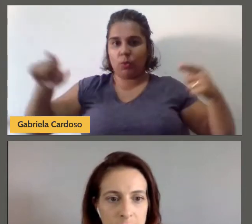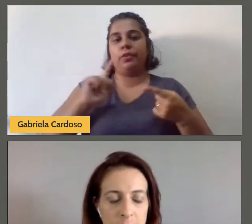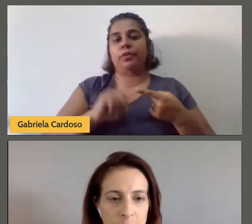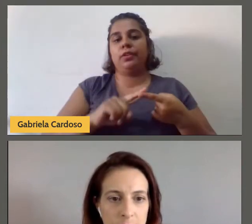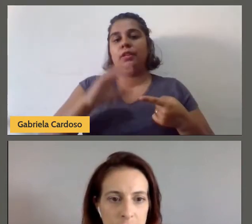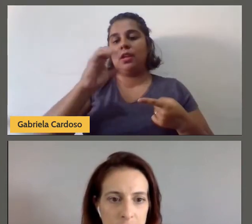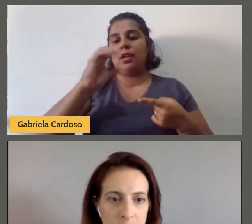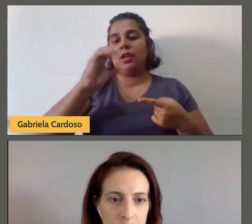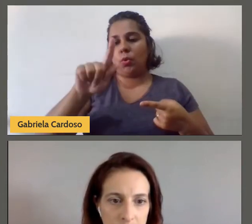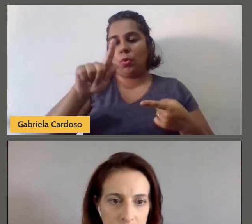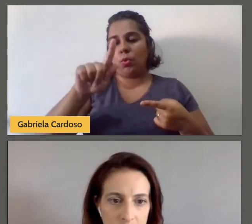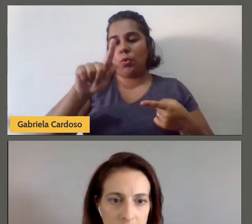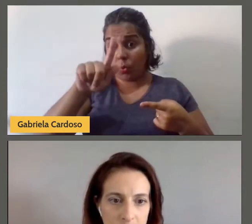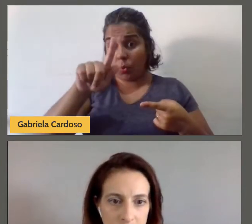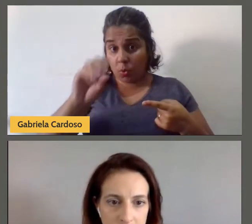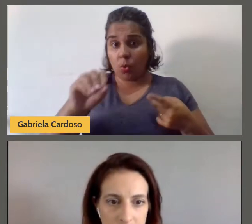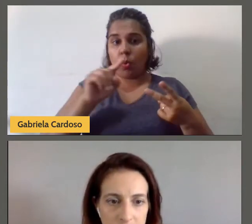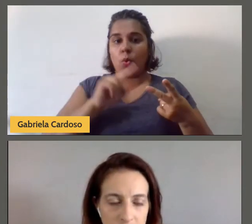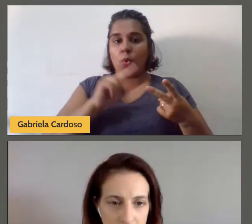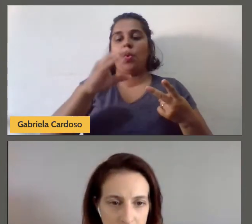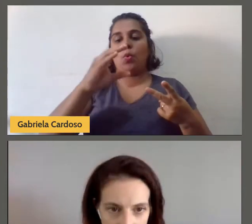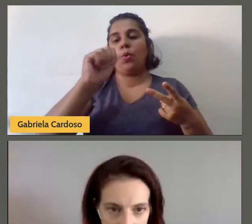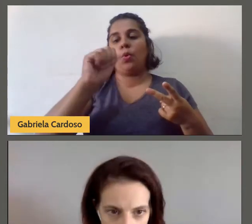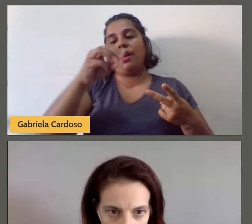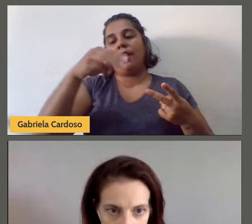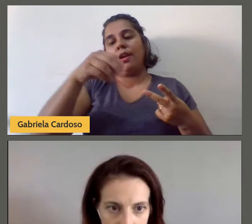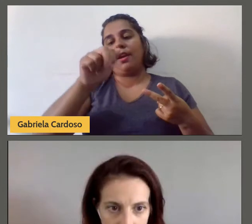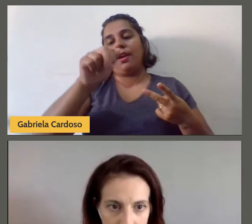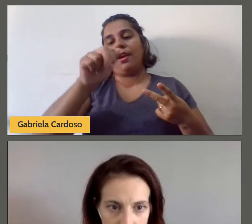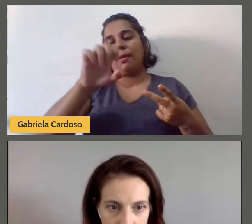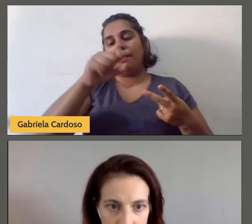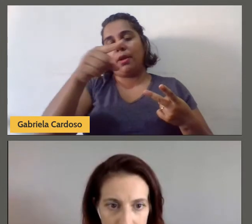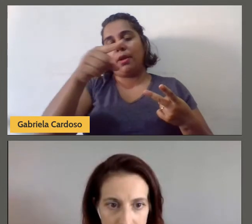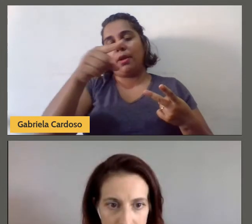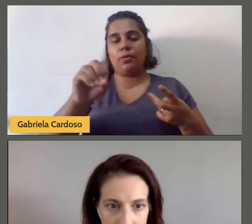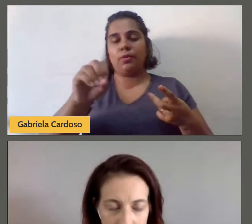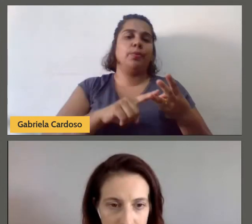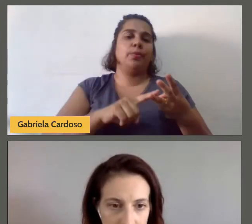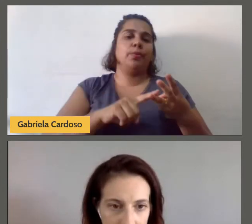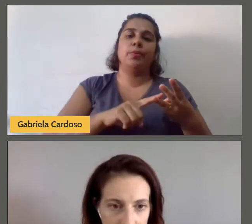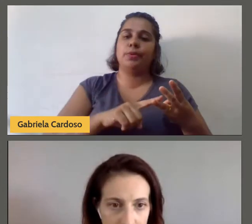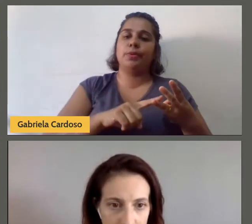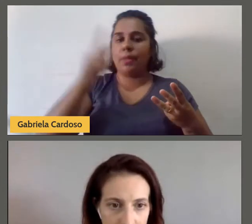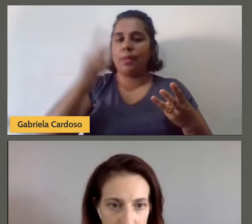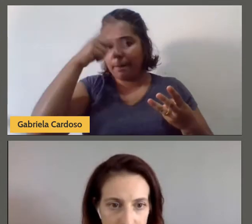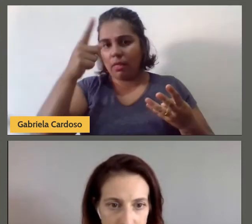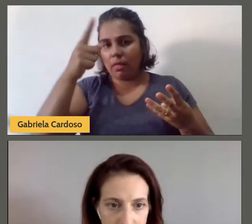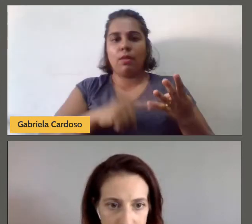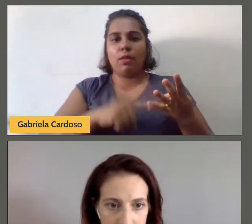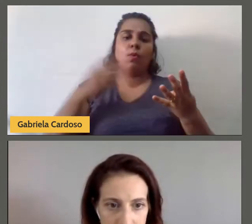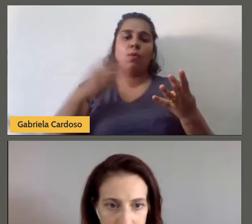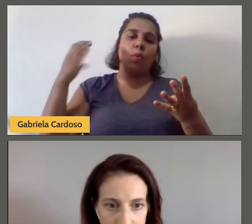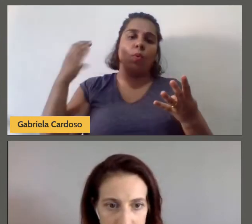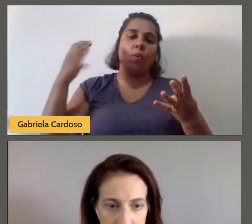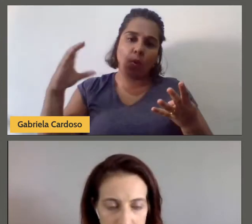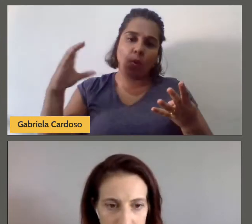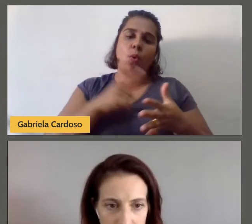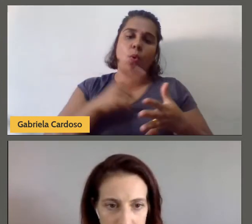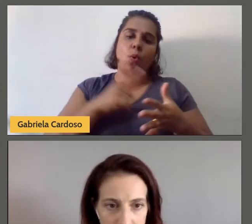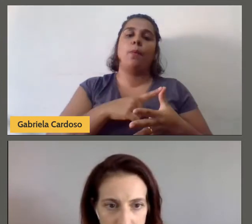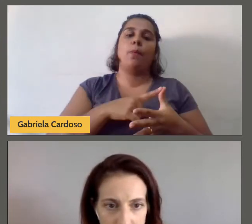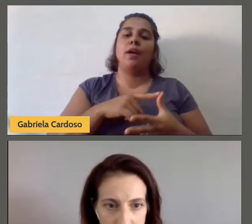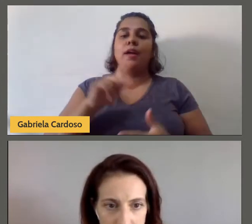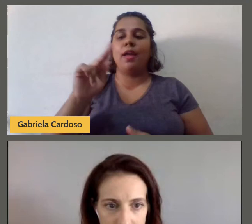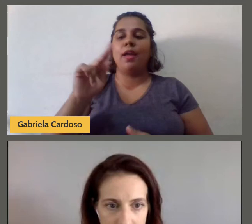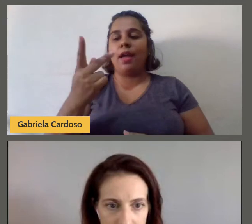Camarões, Bolívia, Haiti, Peru, Colômbia, enfim, todos os países. Eu diria que atualmente, nesses últimos